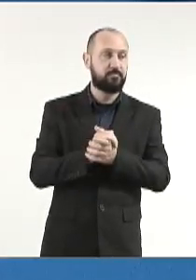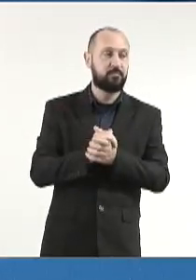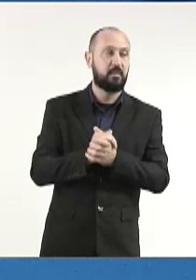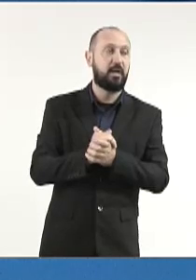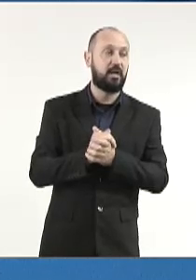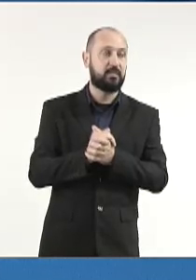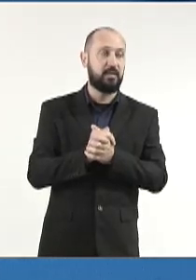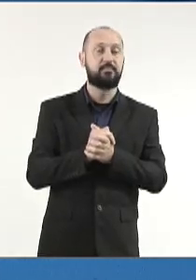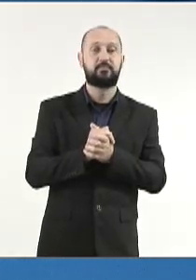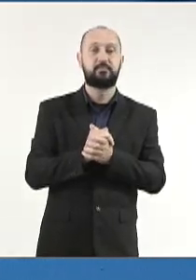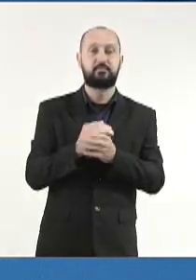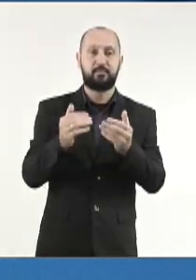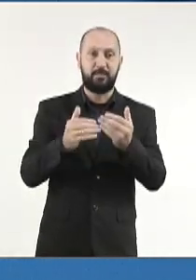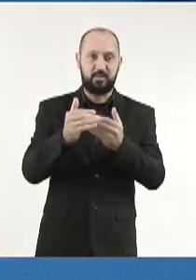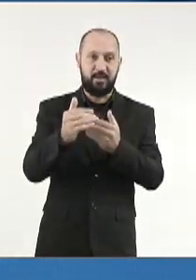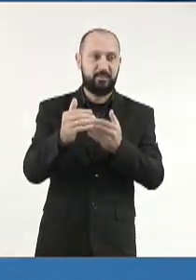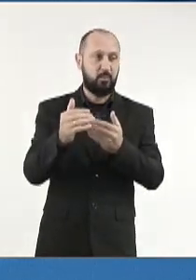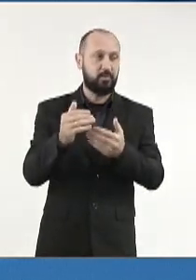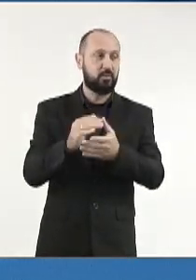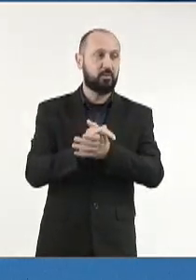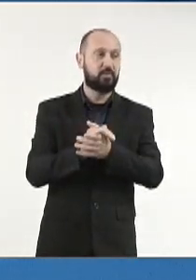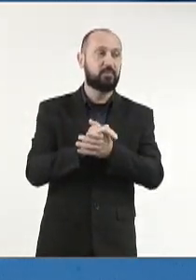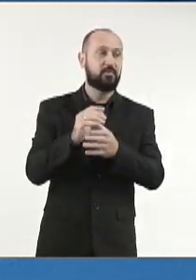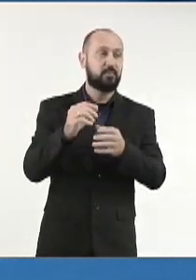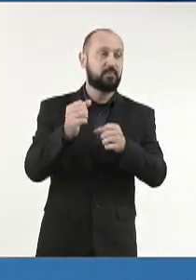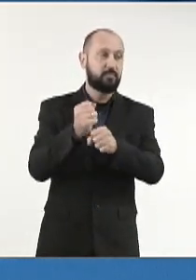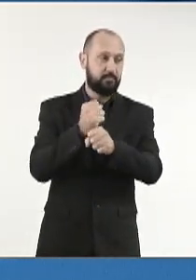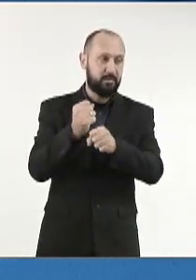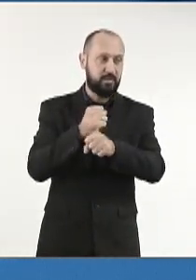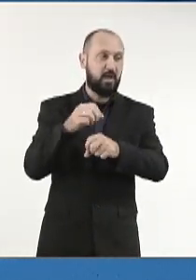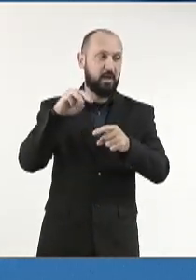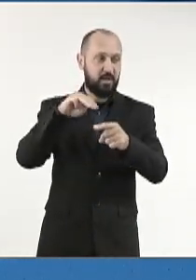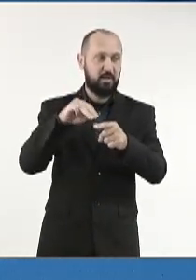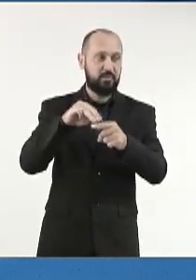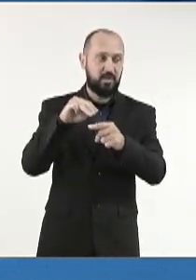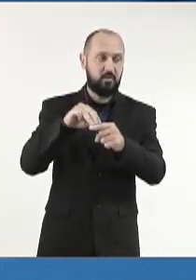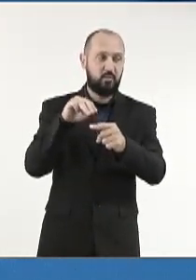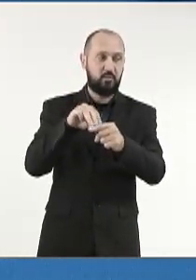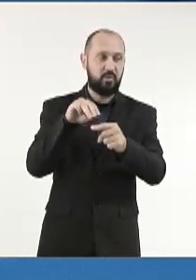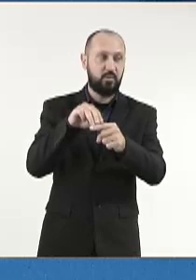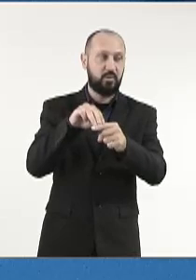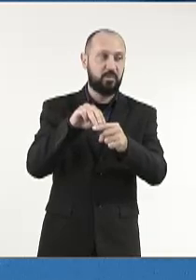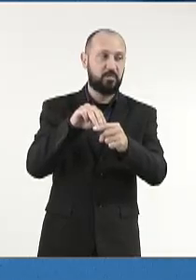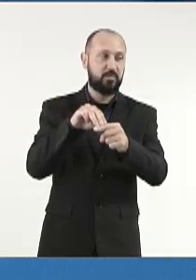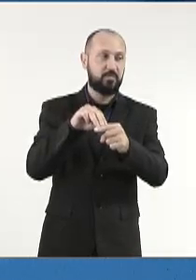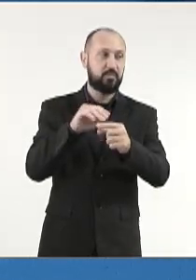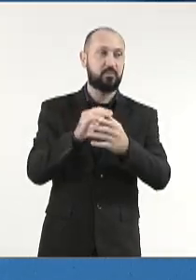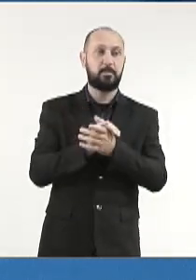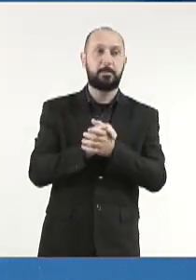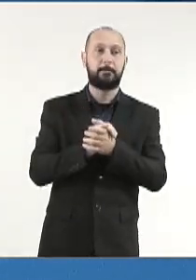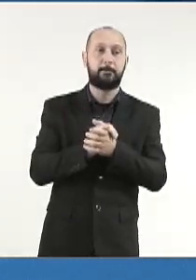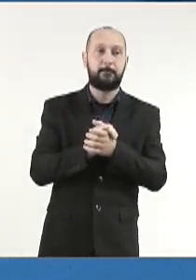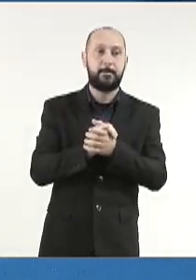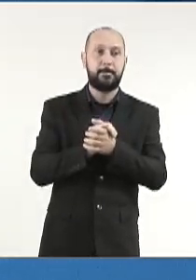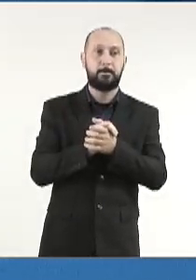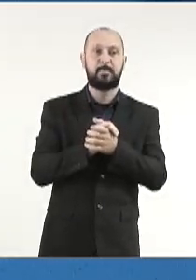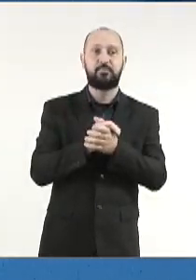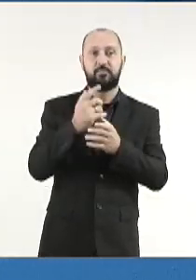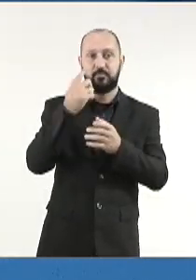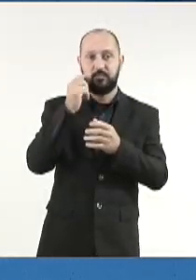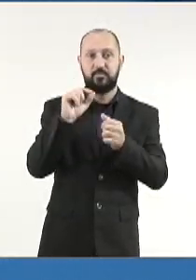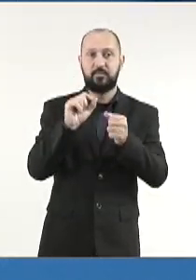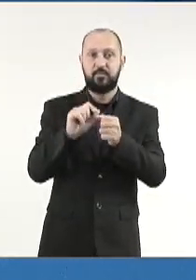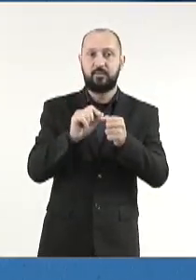MS-382 nas proximidades da ponte do Rio Miranda, no município de Guia Lopes da Laguna. Esse é um